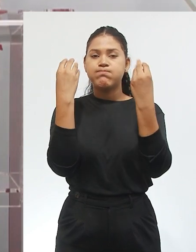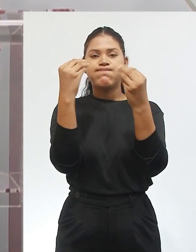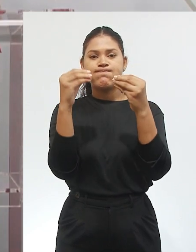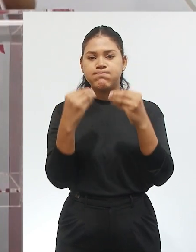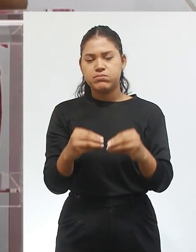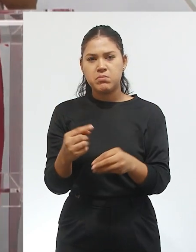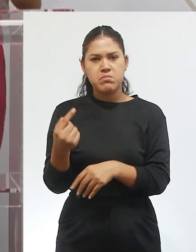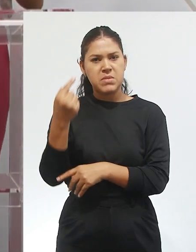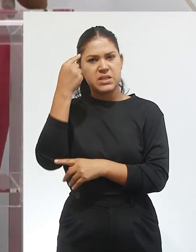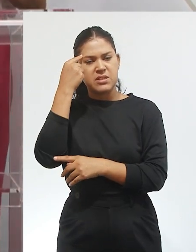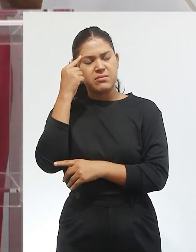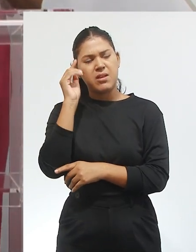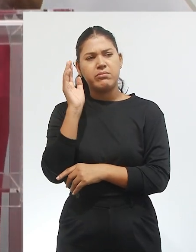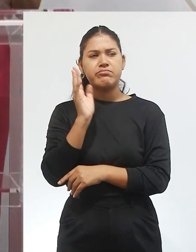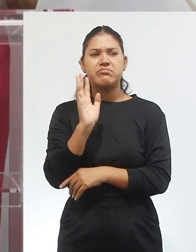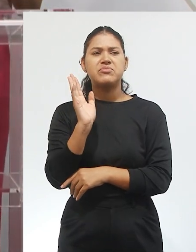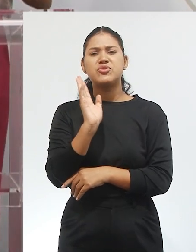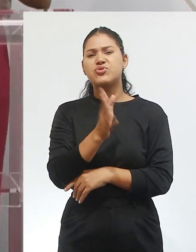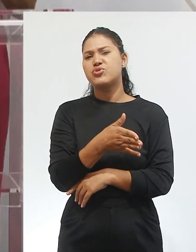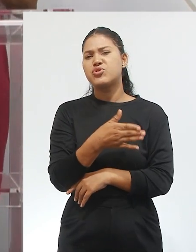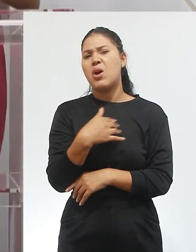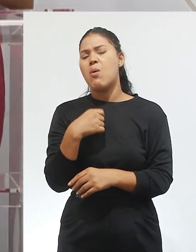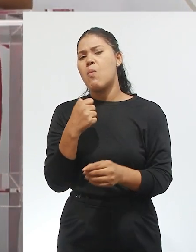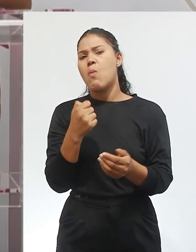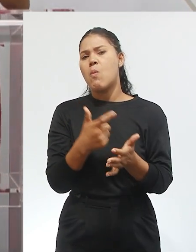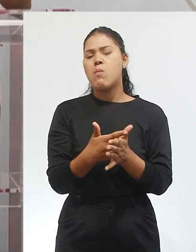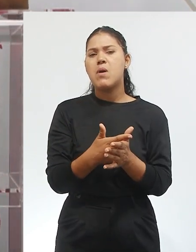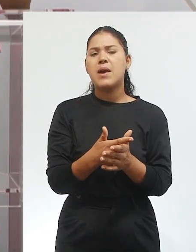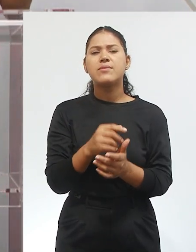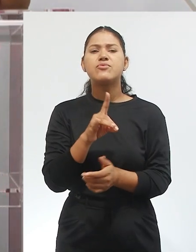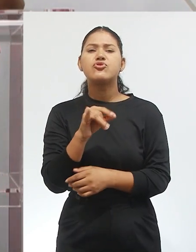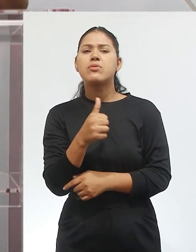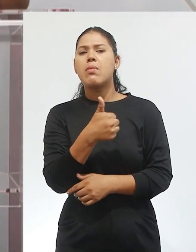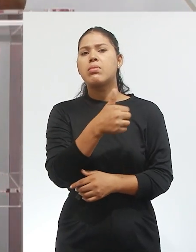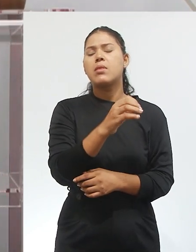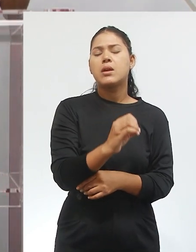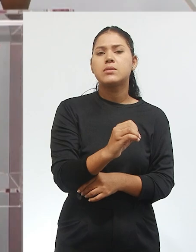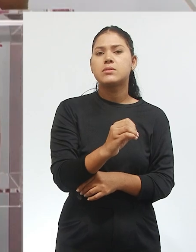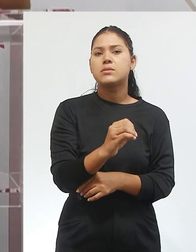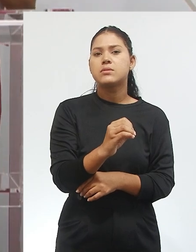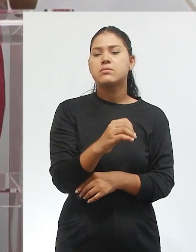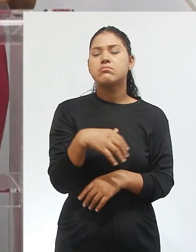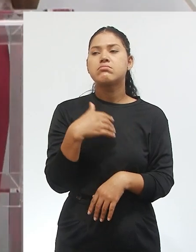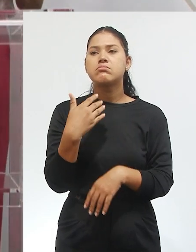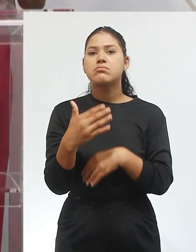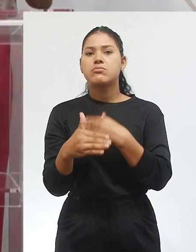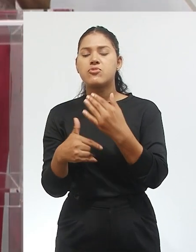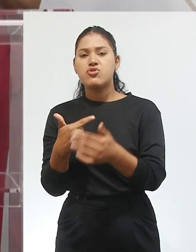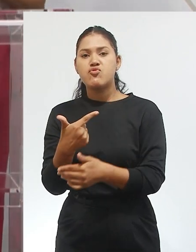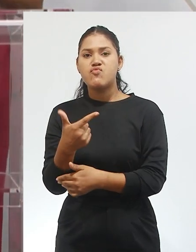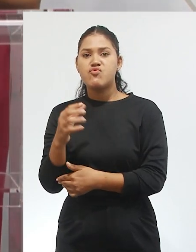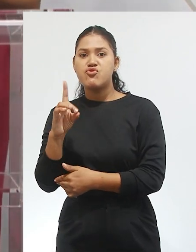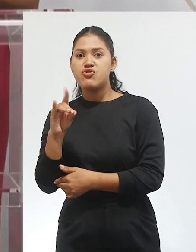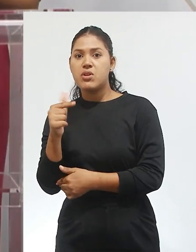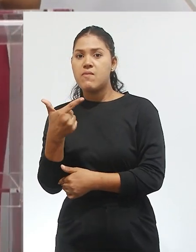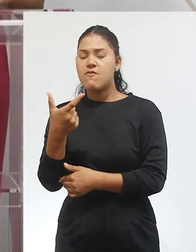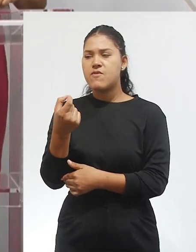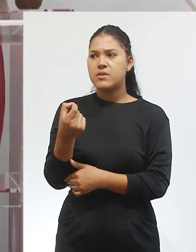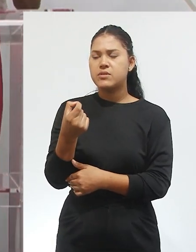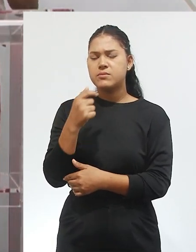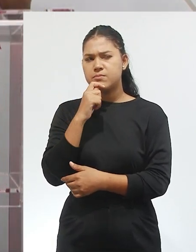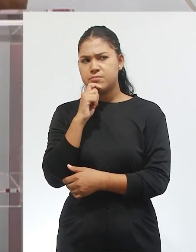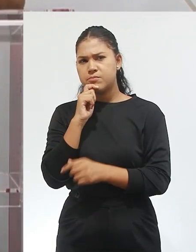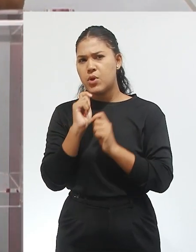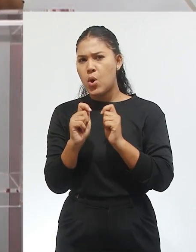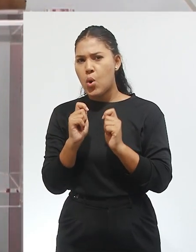pensar que a operação ocorreu, fiz uma compra de mercadoria no dia 10. E quando foi no dia 20, fez outra compra de mercadoria. Ah, não,